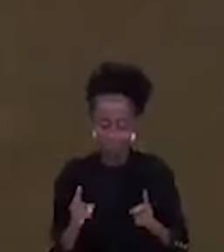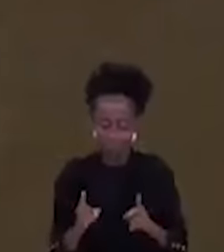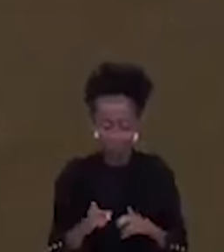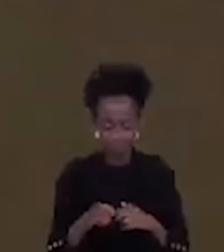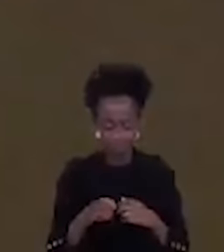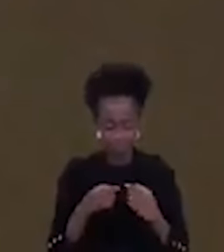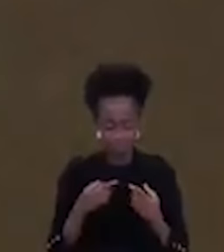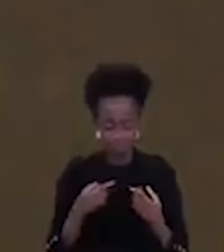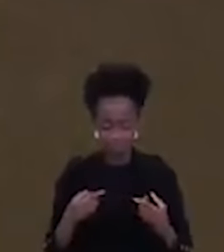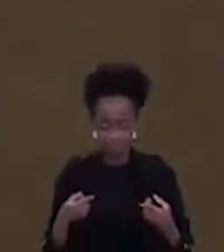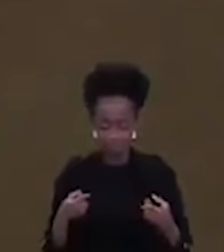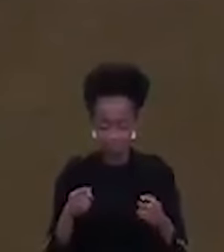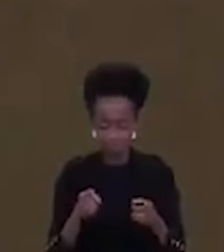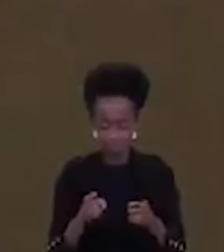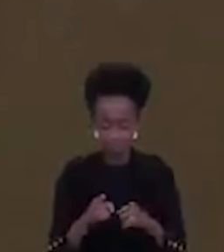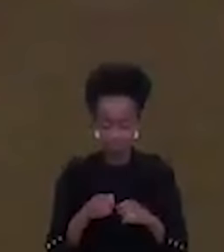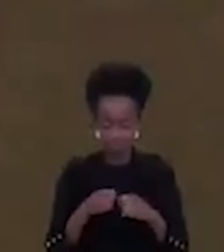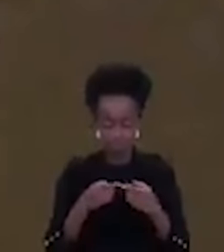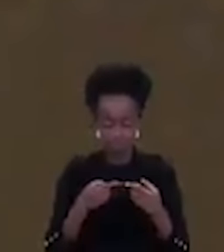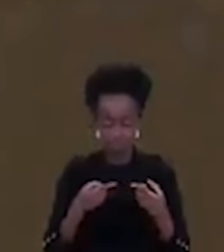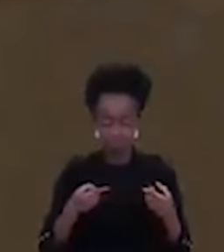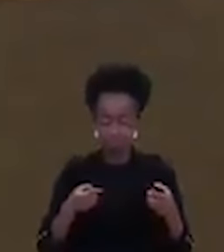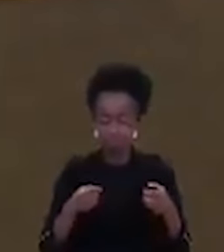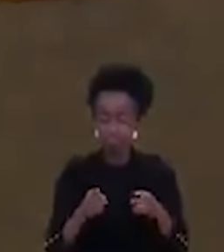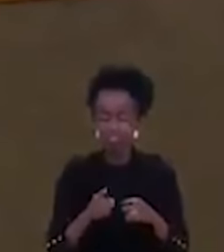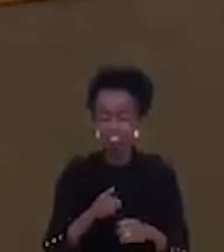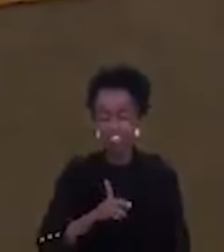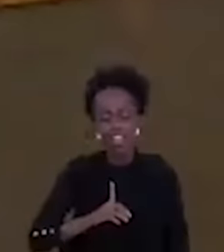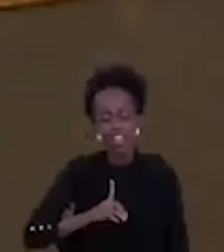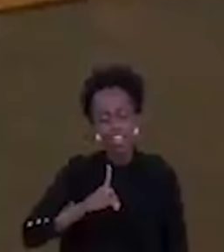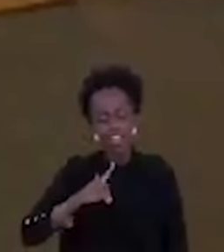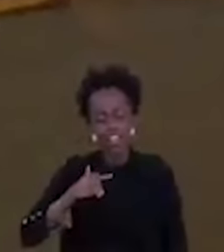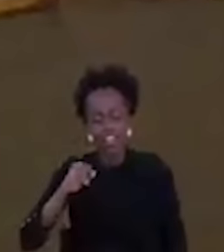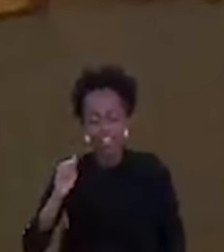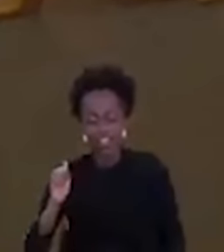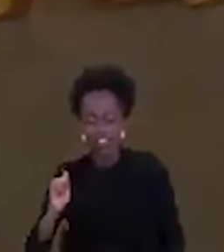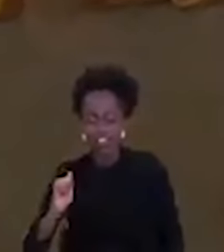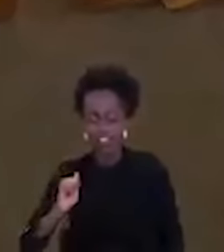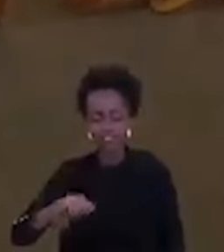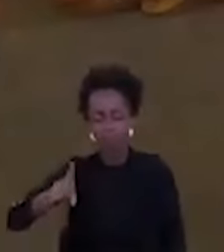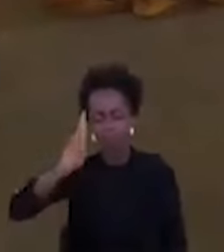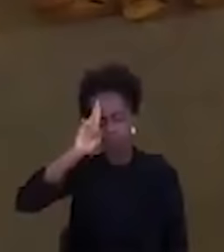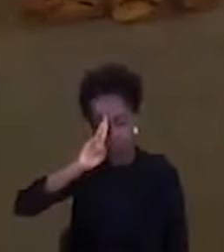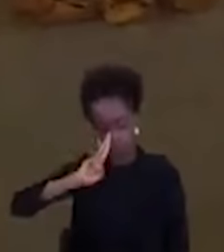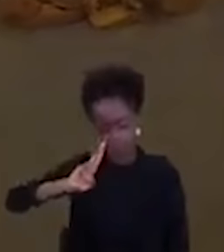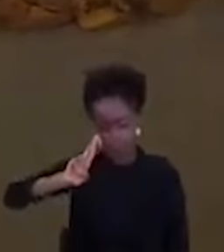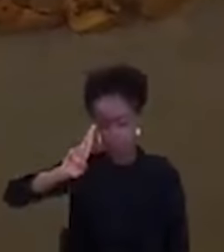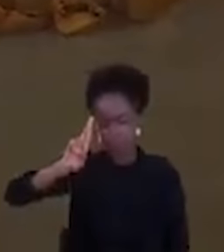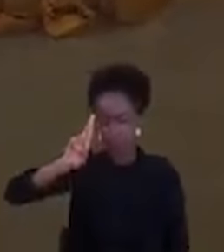Conhecer o meu amor. Cante a que dia, meu Senhor. A que